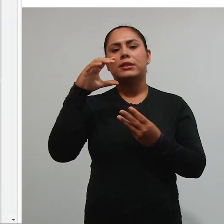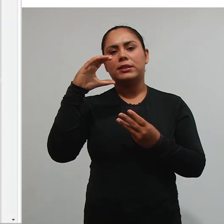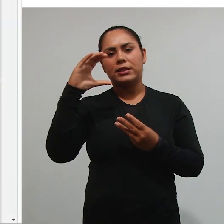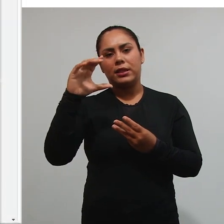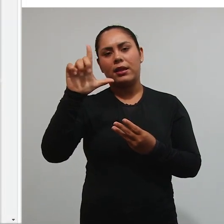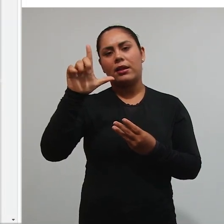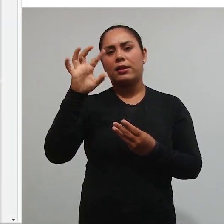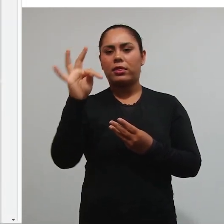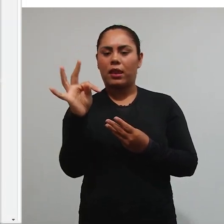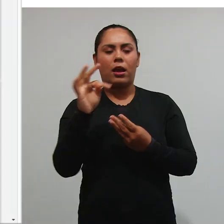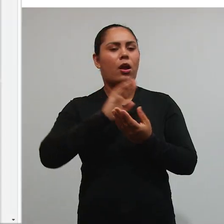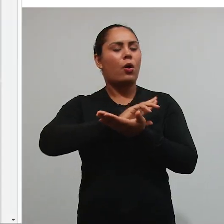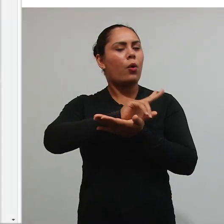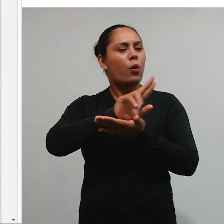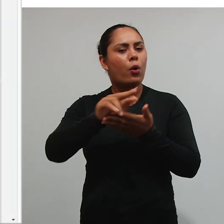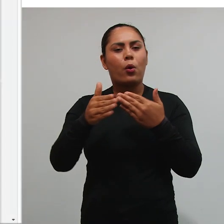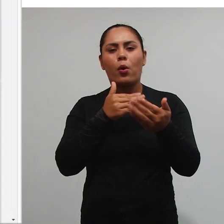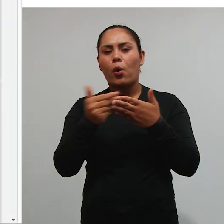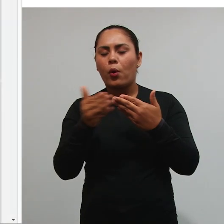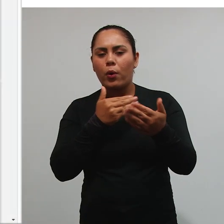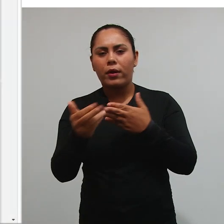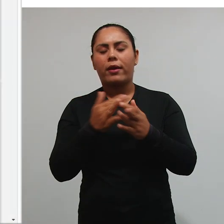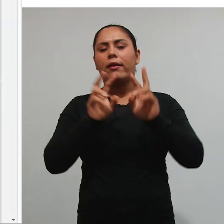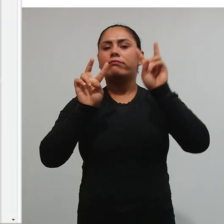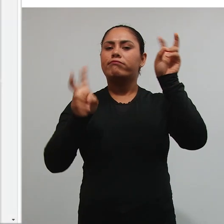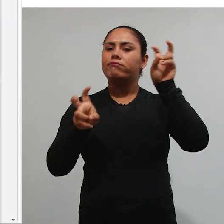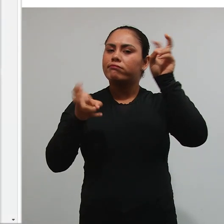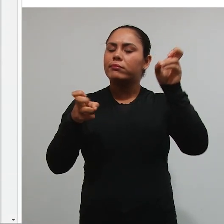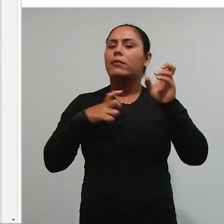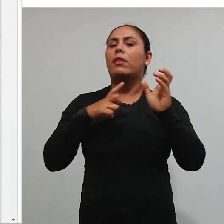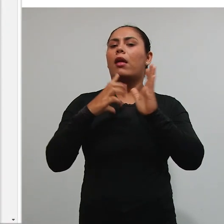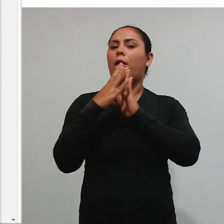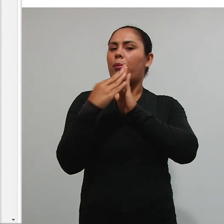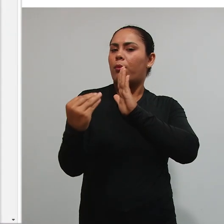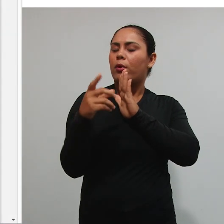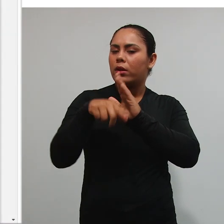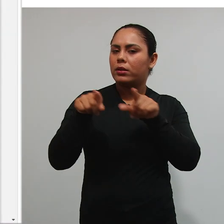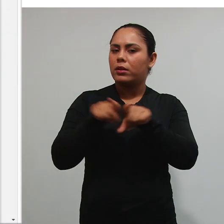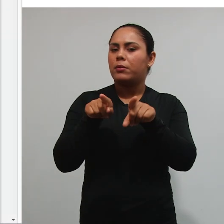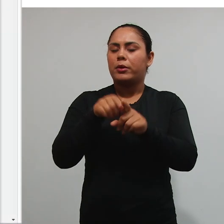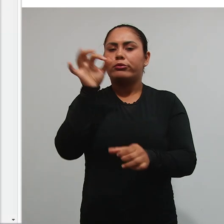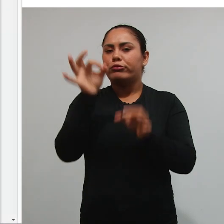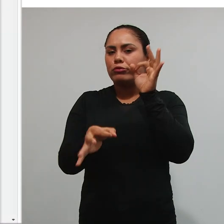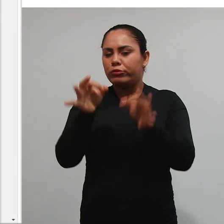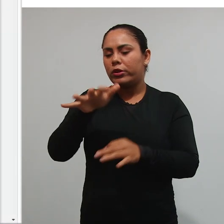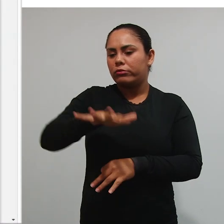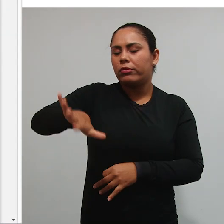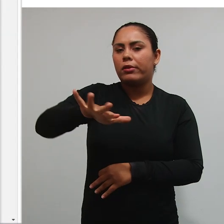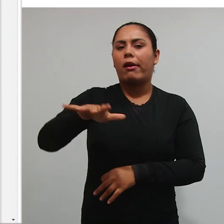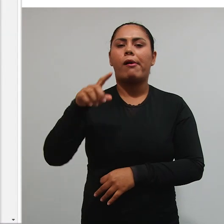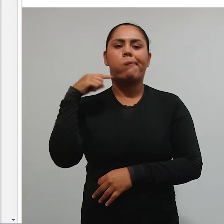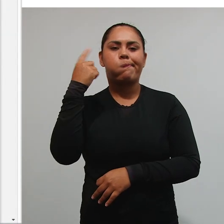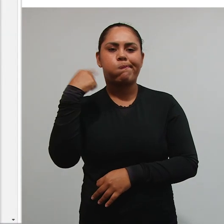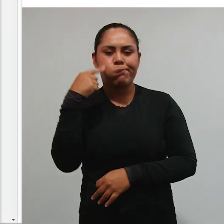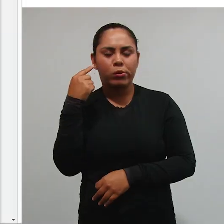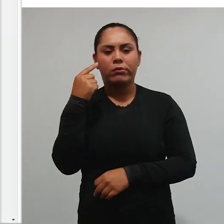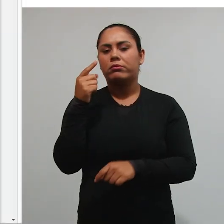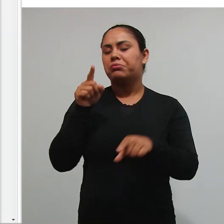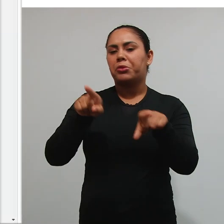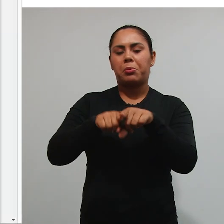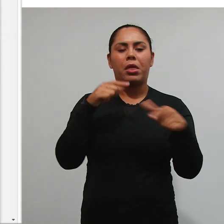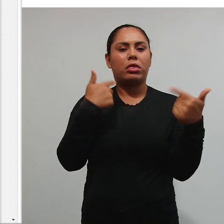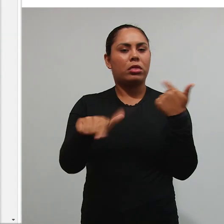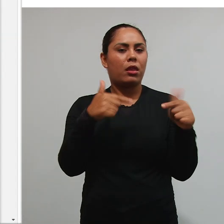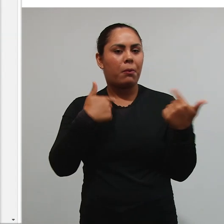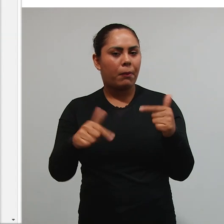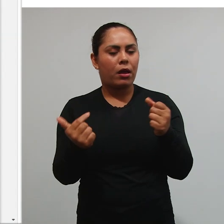CLT, qualquer legislação que você for citar, ela tem um modelo aqui. Para a jurisprudência, para quem é da área de direito, ou vai fazer o